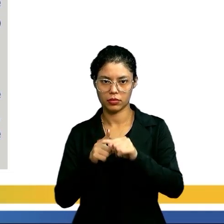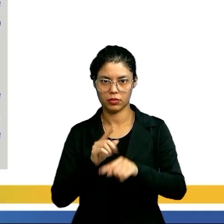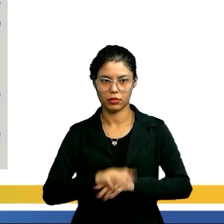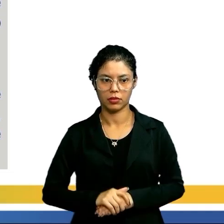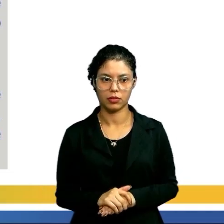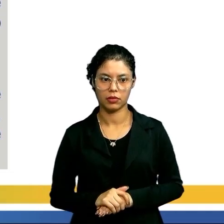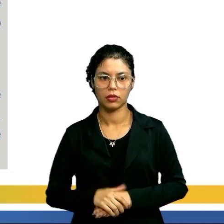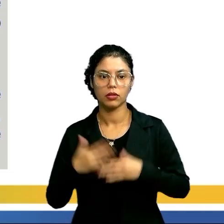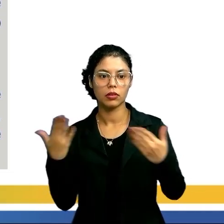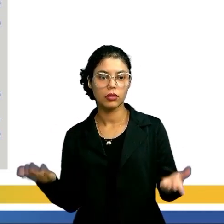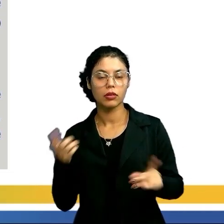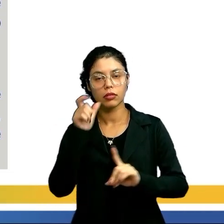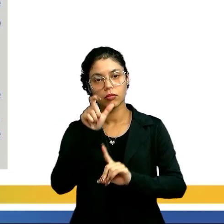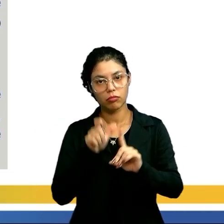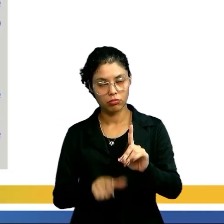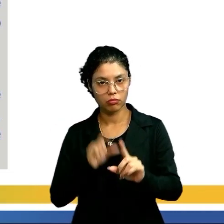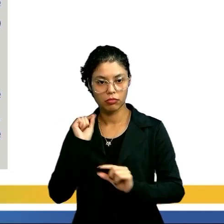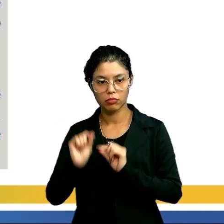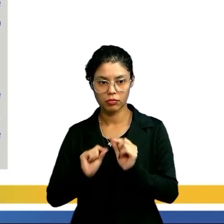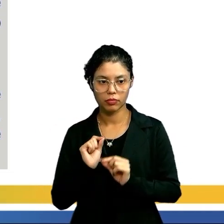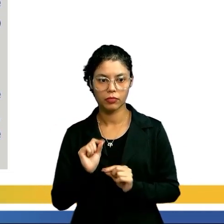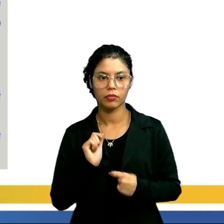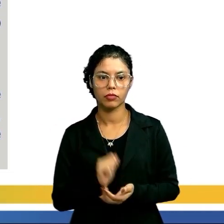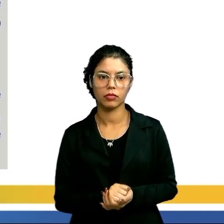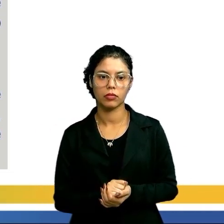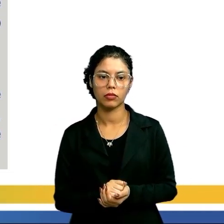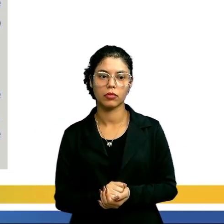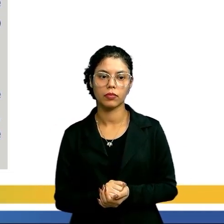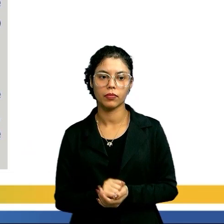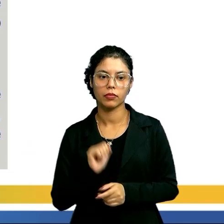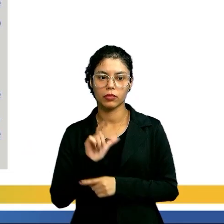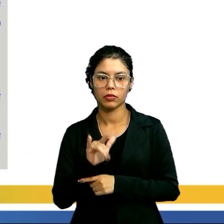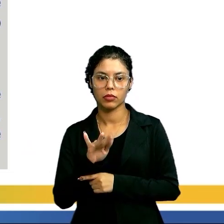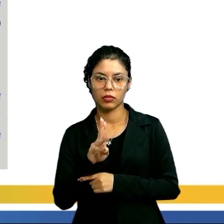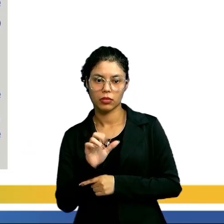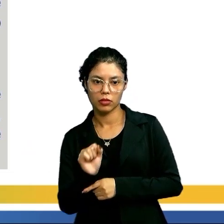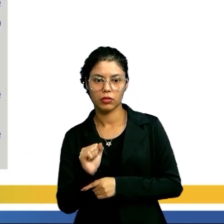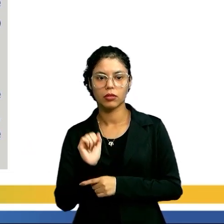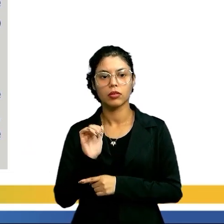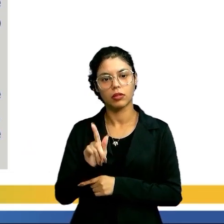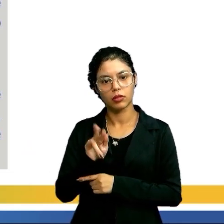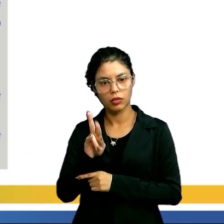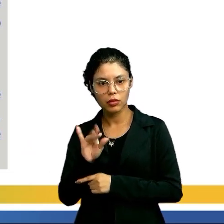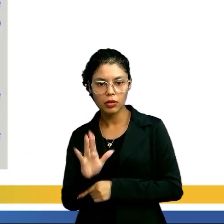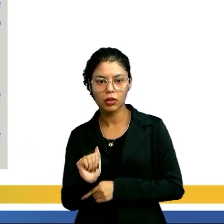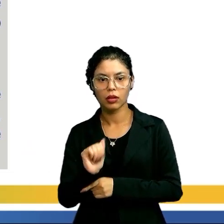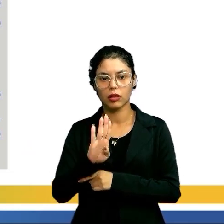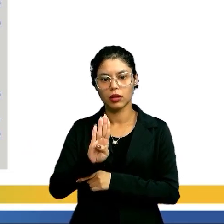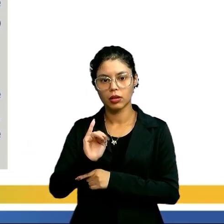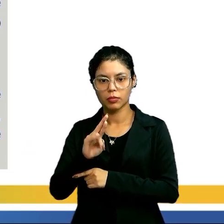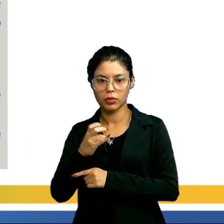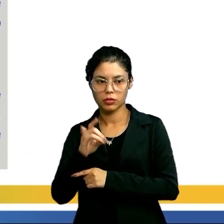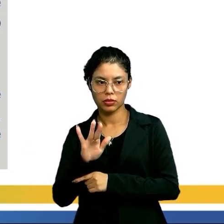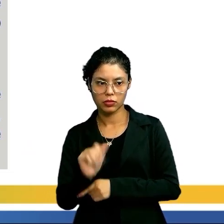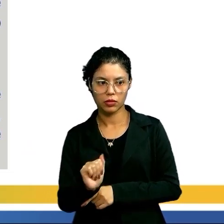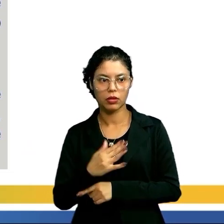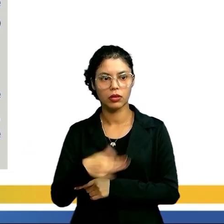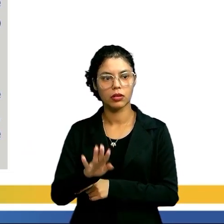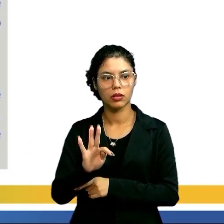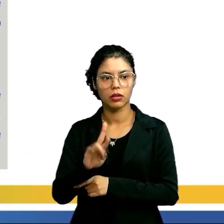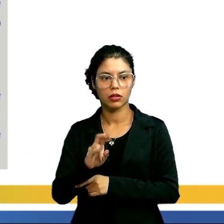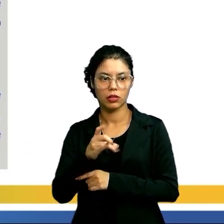LGBTQIA+. Que se refere a quê? Então faz referência a lésbicas, gays, homossexuais, bissexuais,